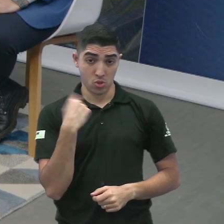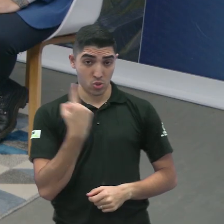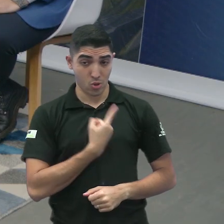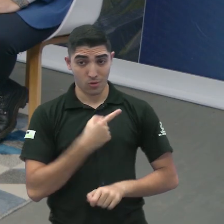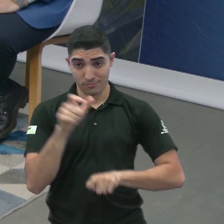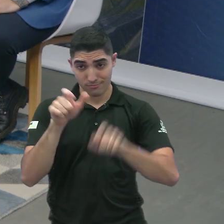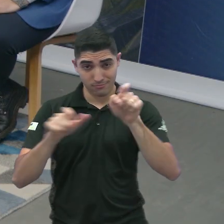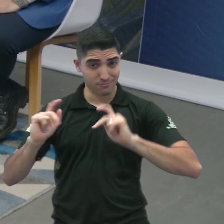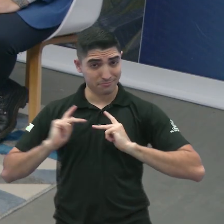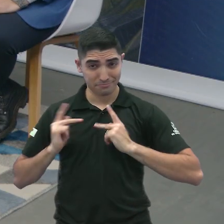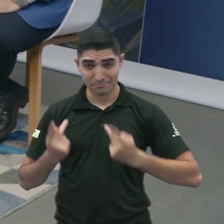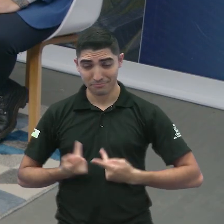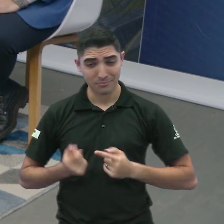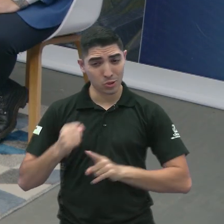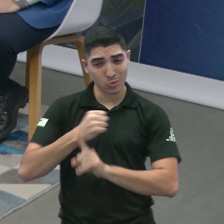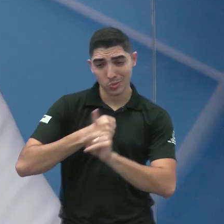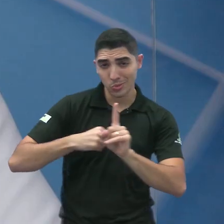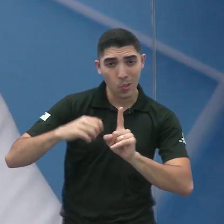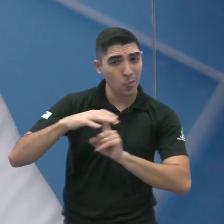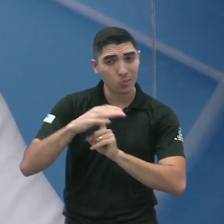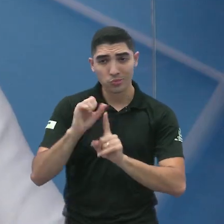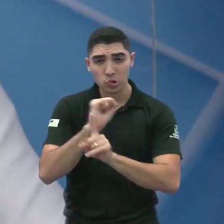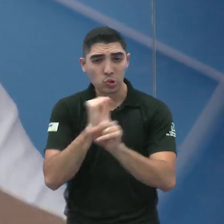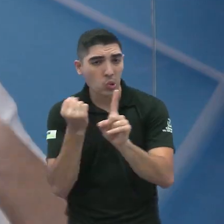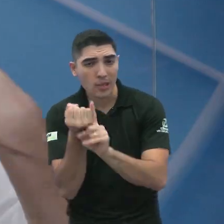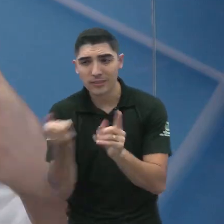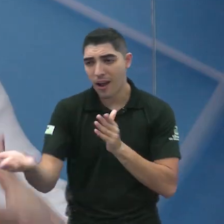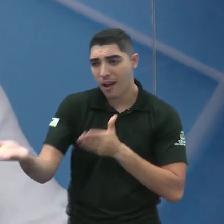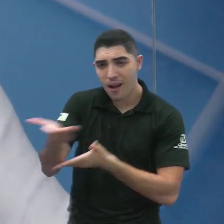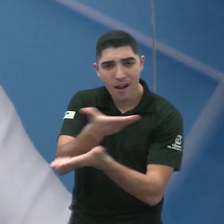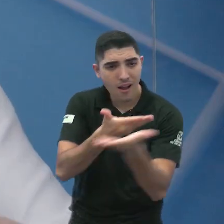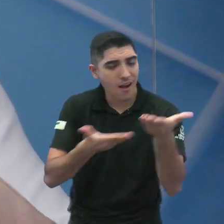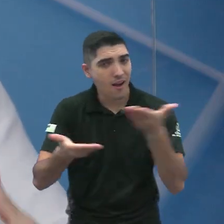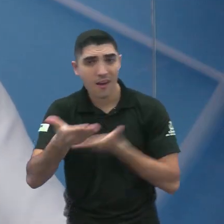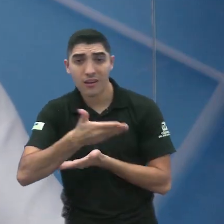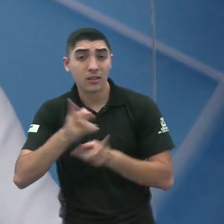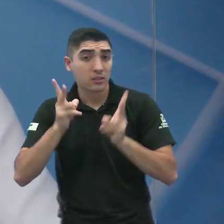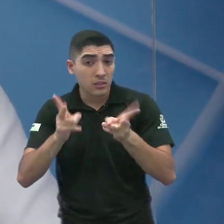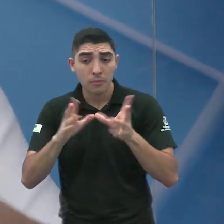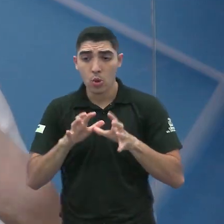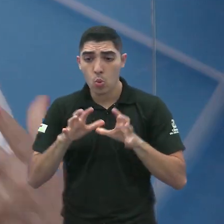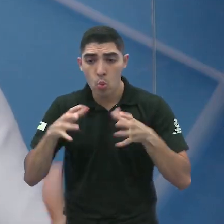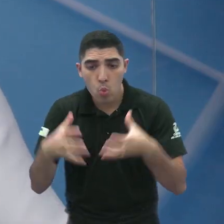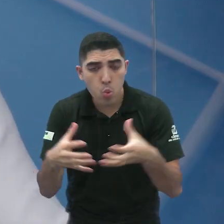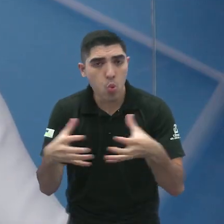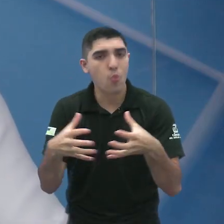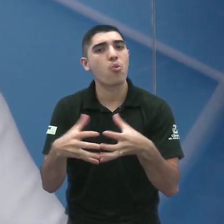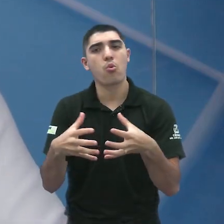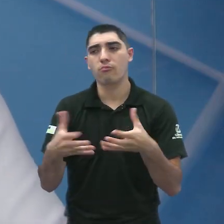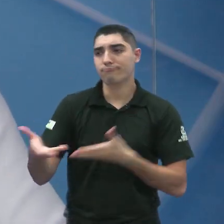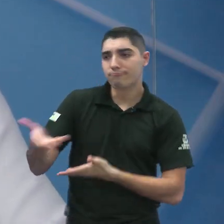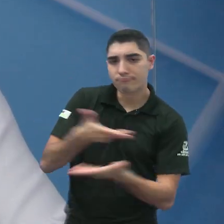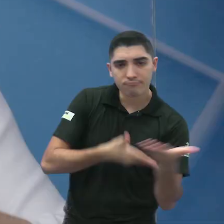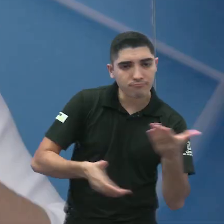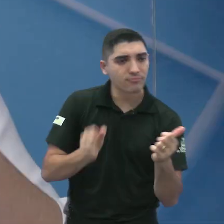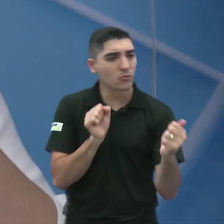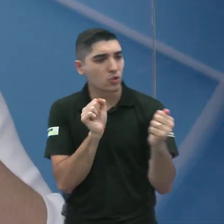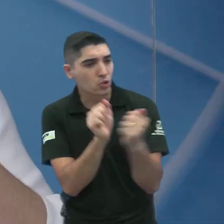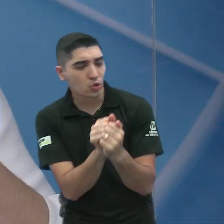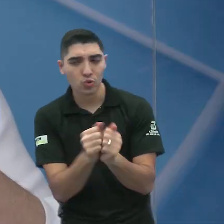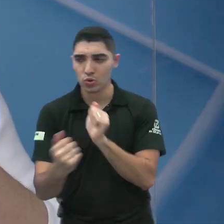né? Desde o início da humanidade, assim, a gente sempre viveu em grupos, a gente sempre esteve com as pessoas,